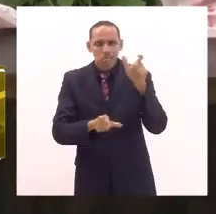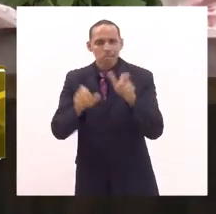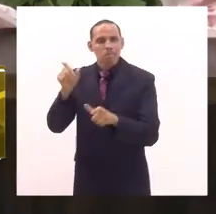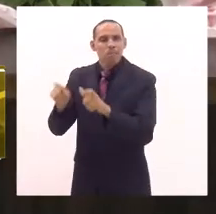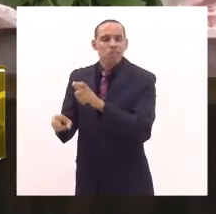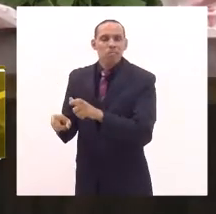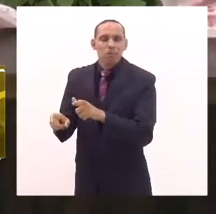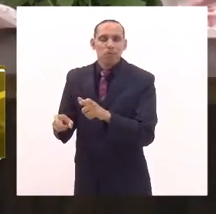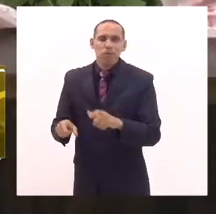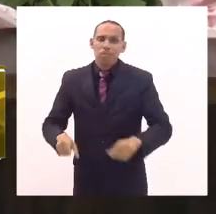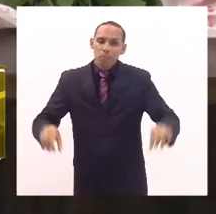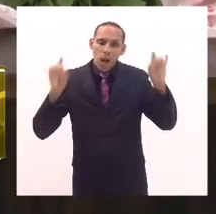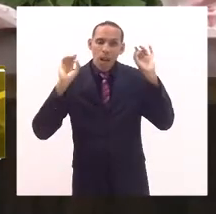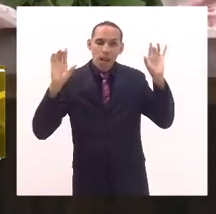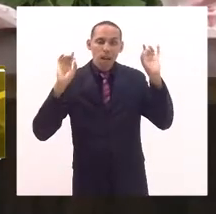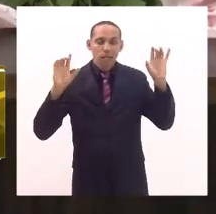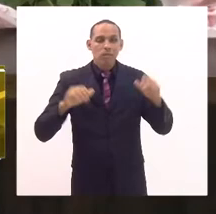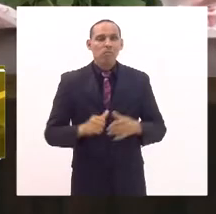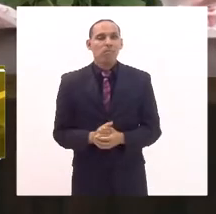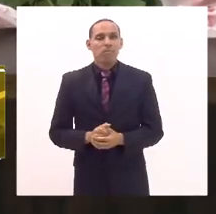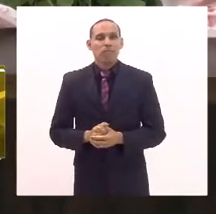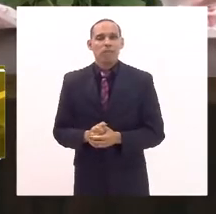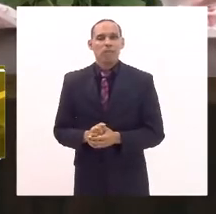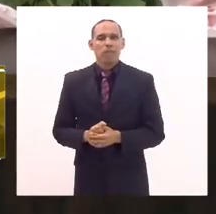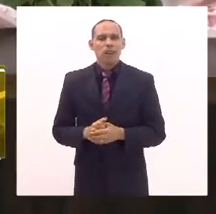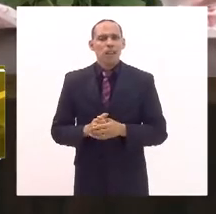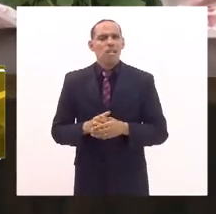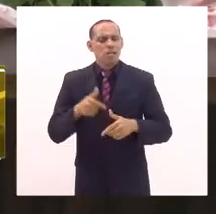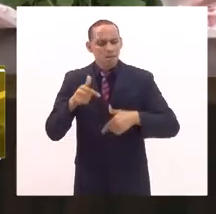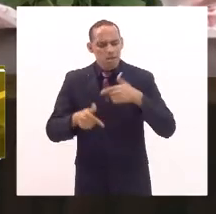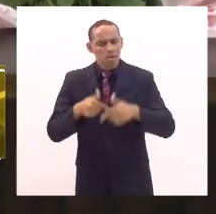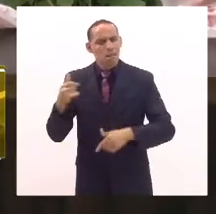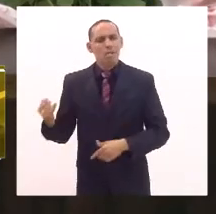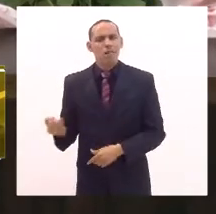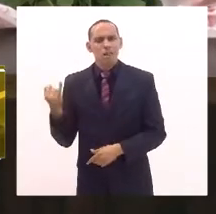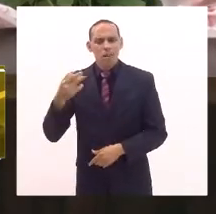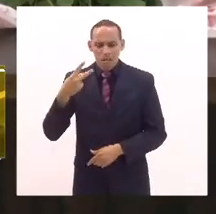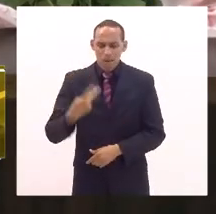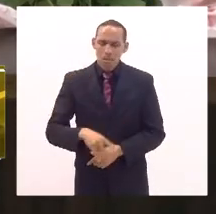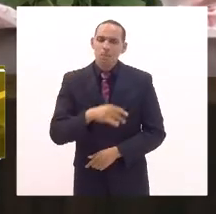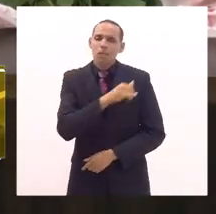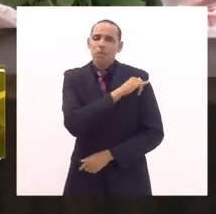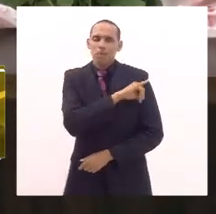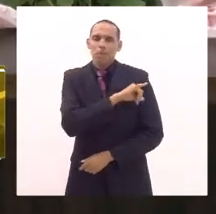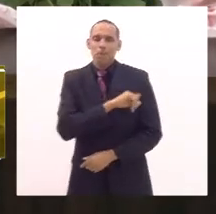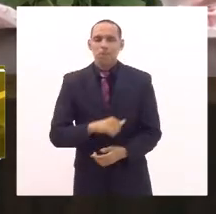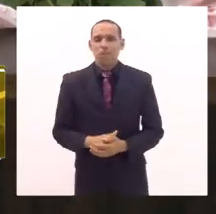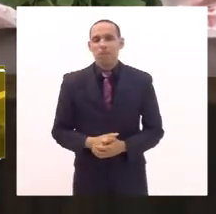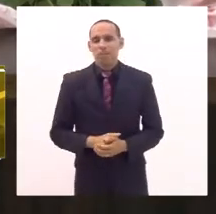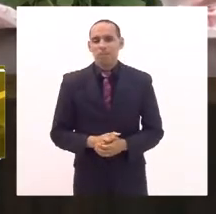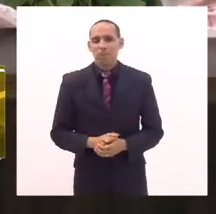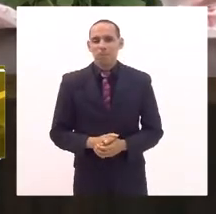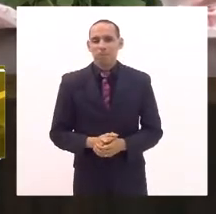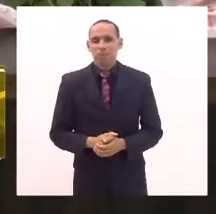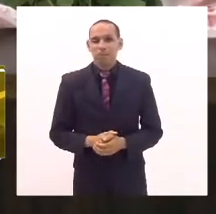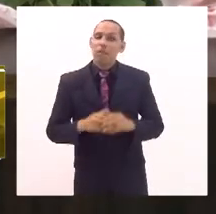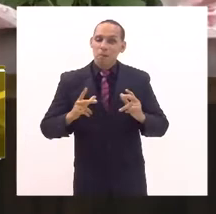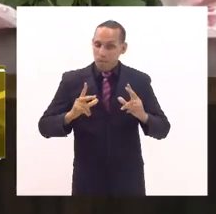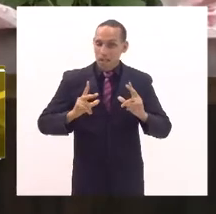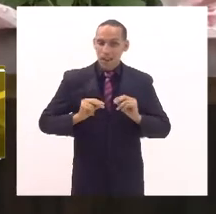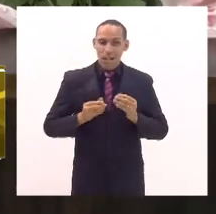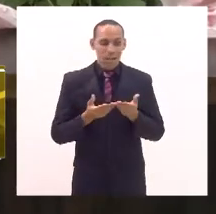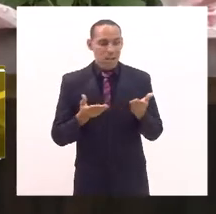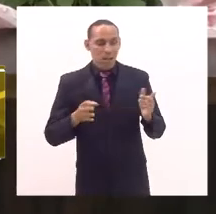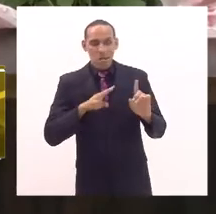personalidades que se destacam, prestando relevante serviço ao nosso Estado. E merecimentos são homenageados